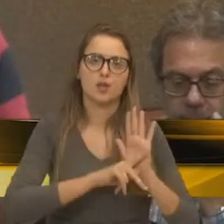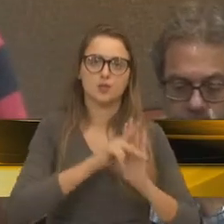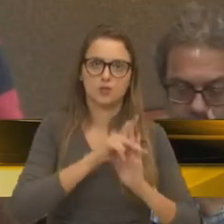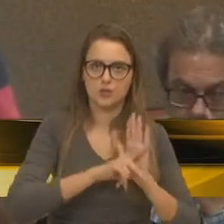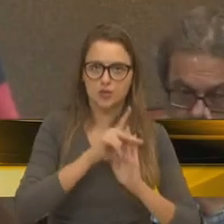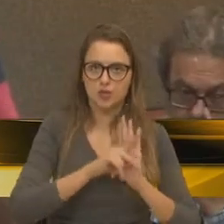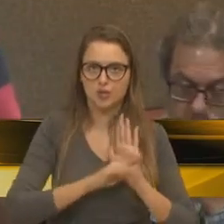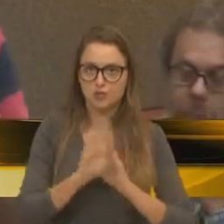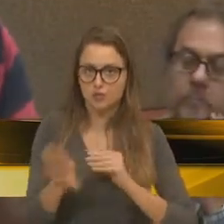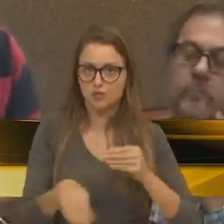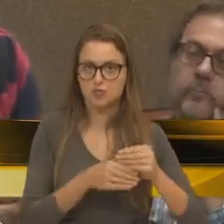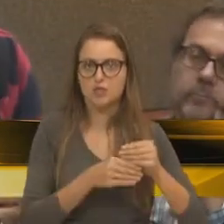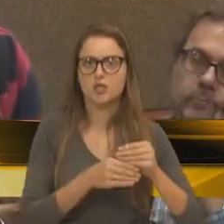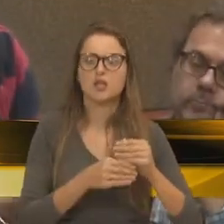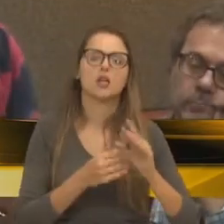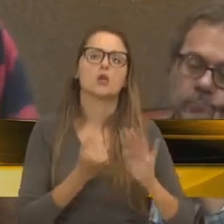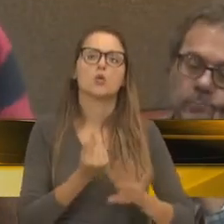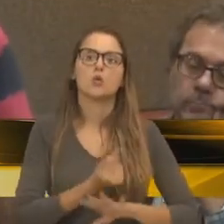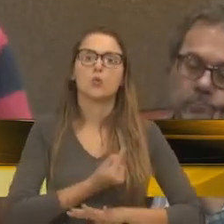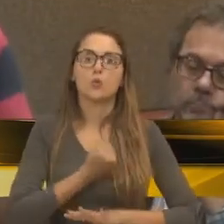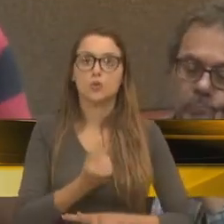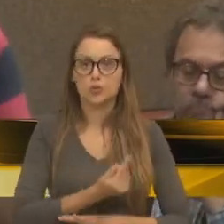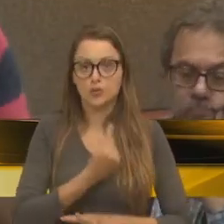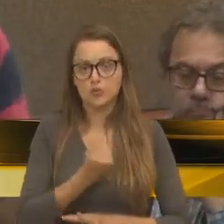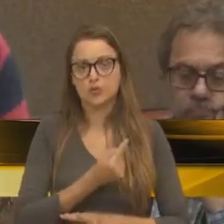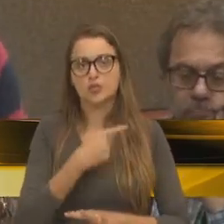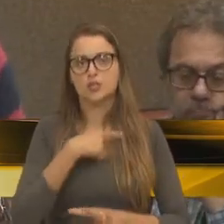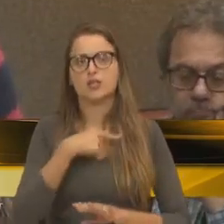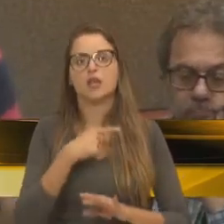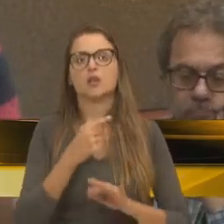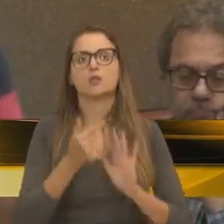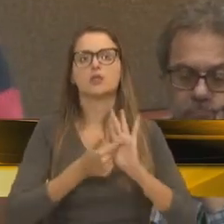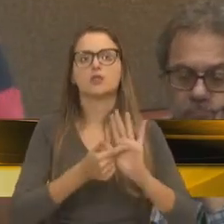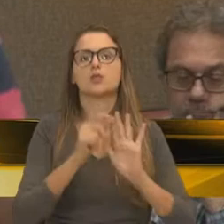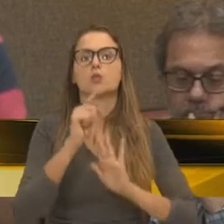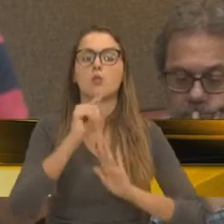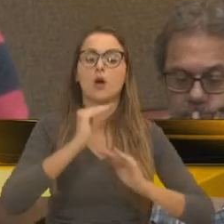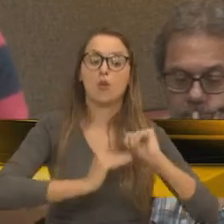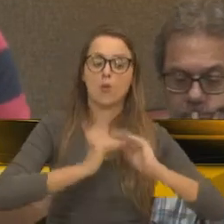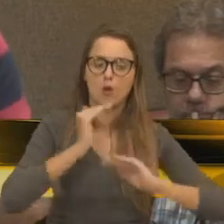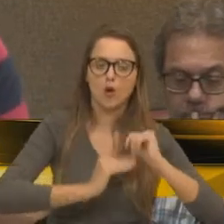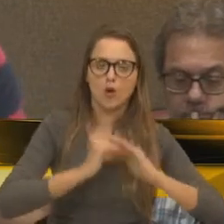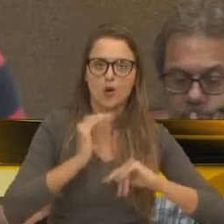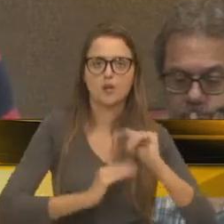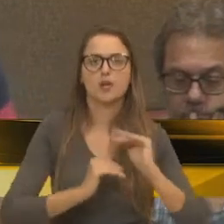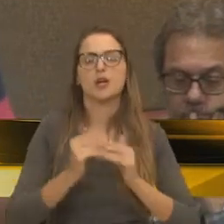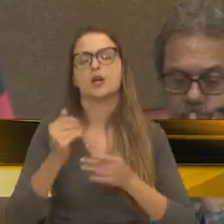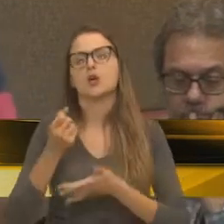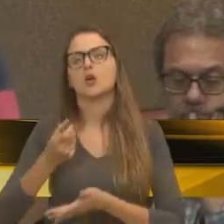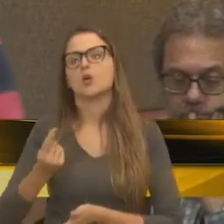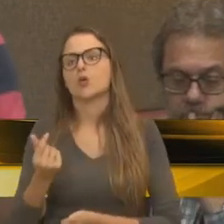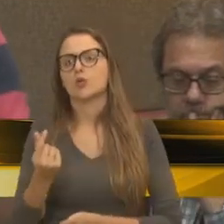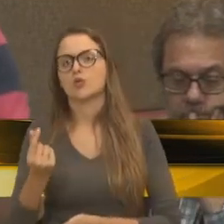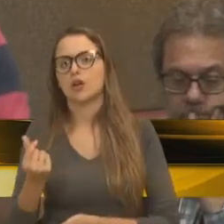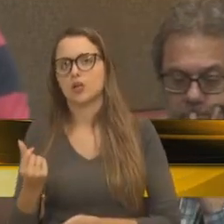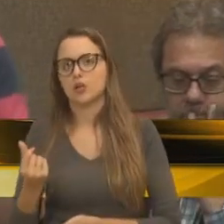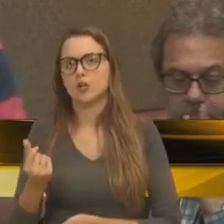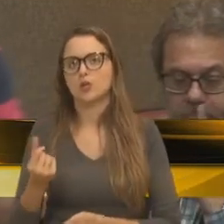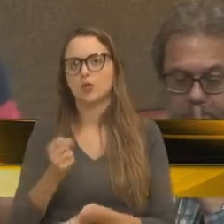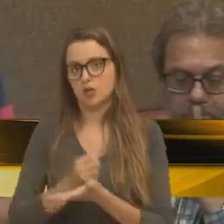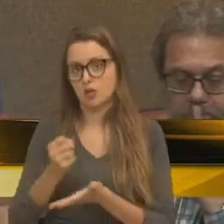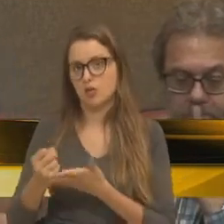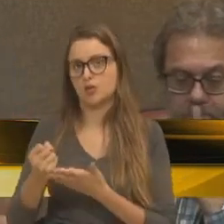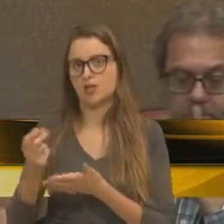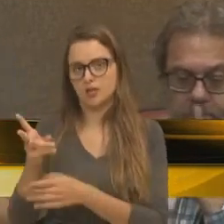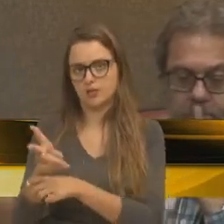tese e individualizados com a obra ser feita o valor a ser contratado a instituição